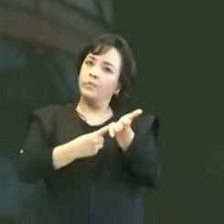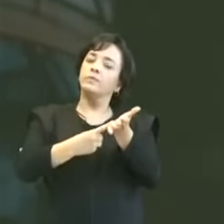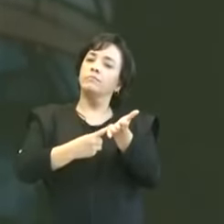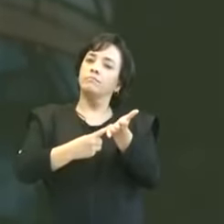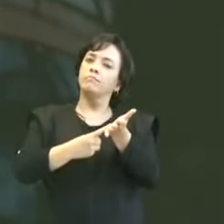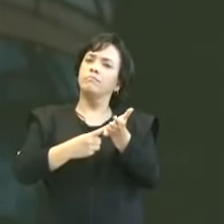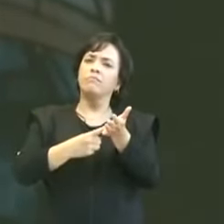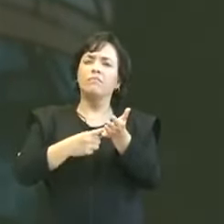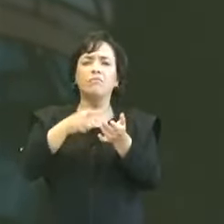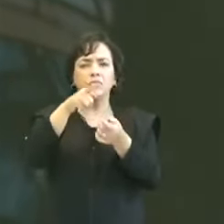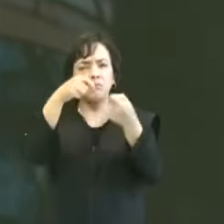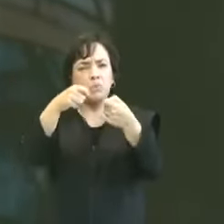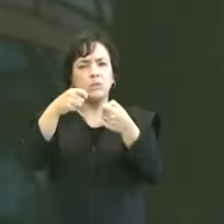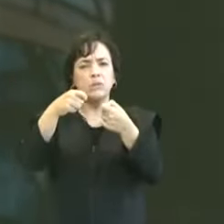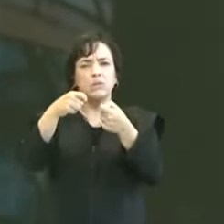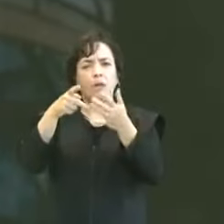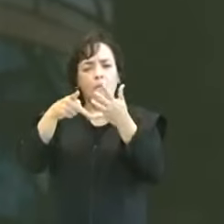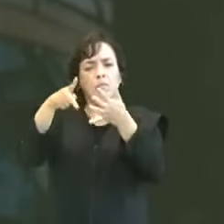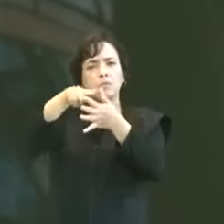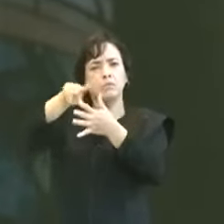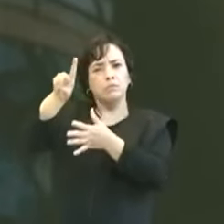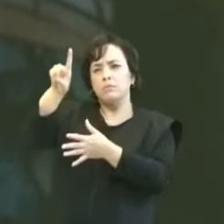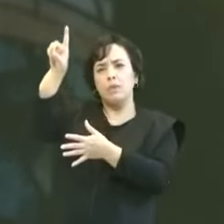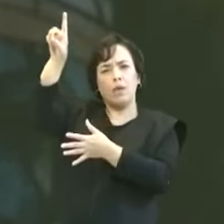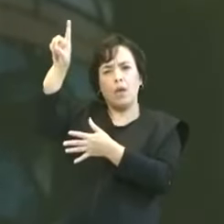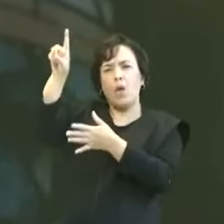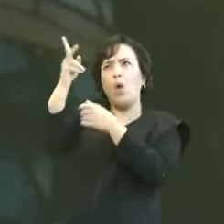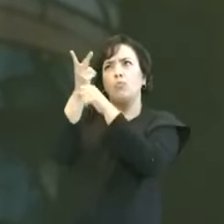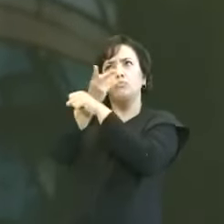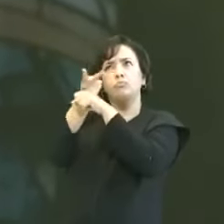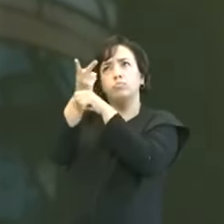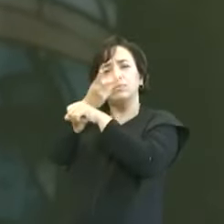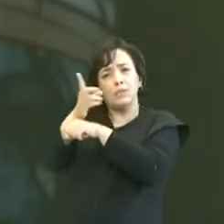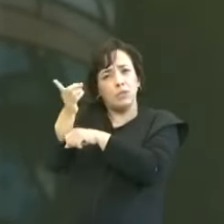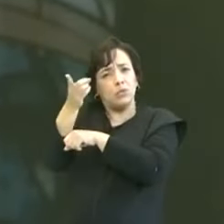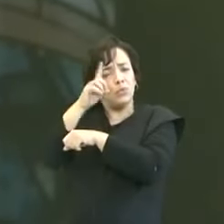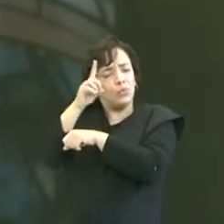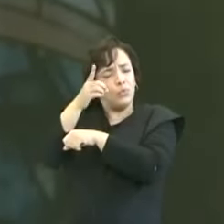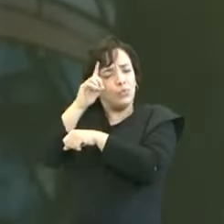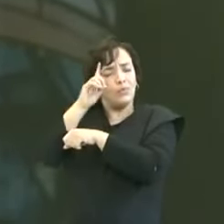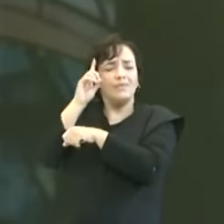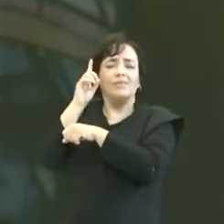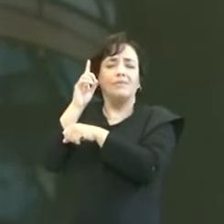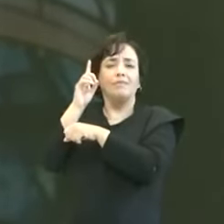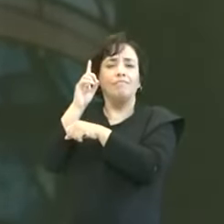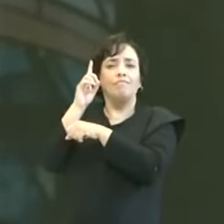Faça compromisso. Senhor, eu quero te buscar todos os dias.